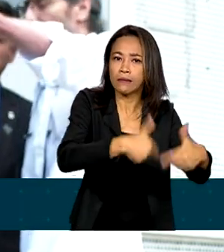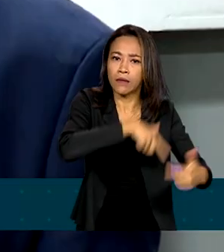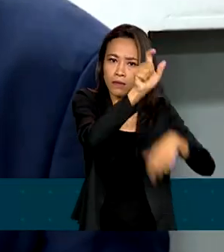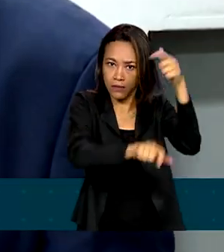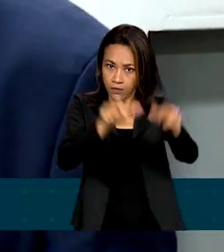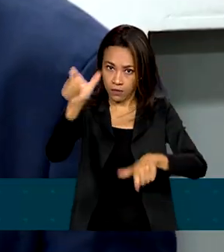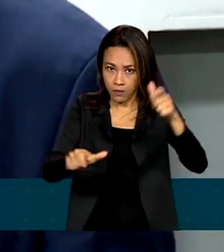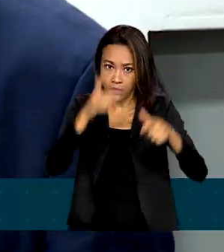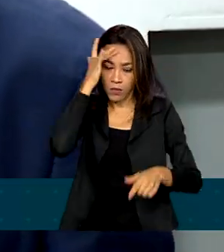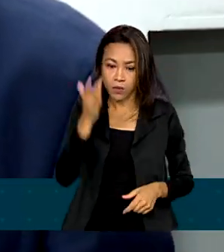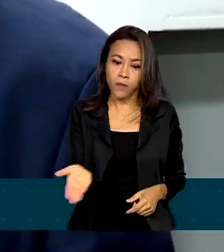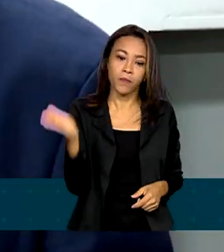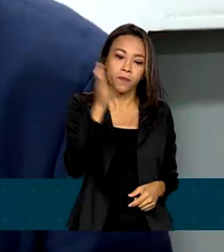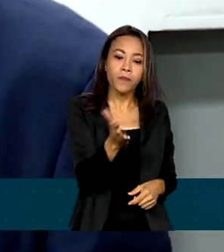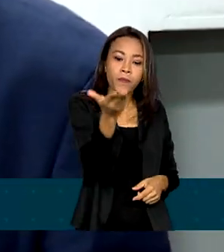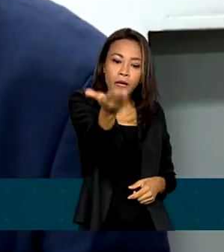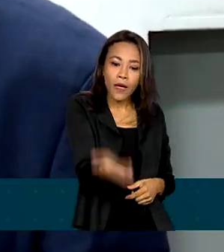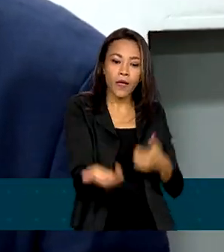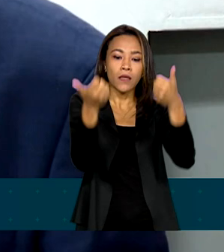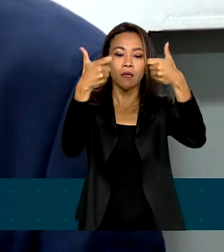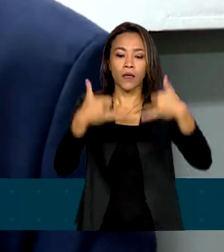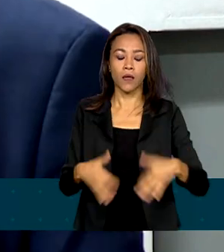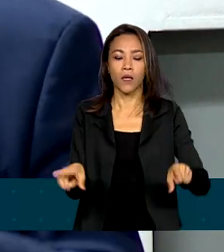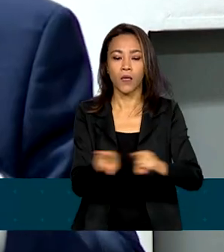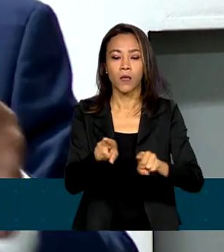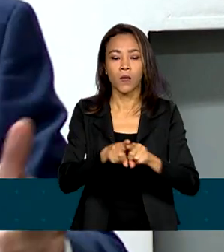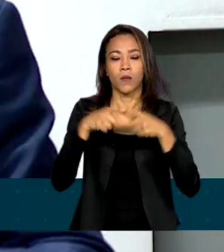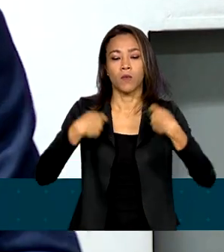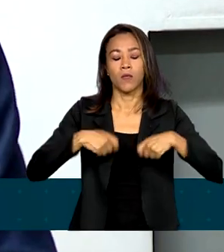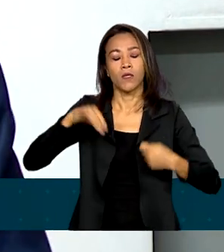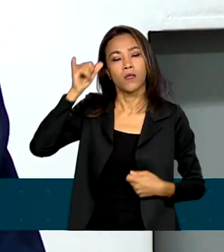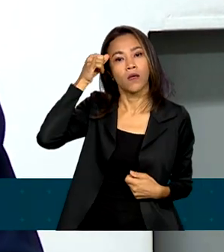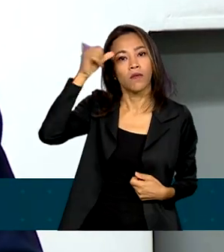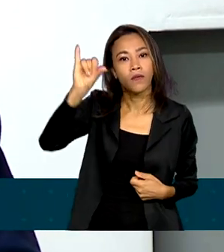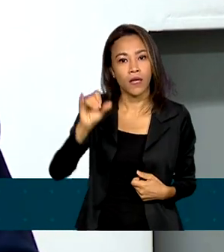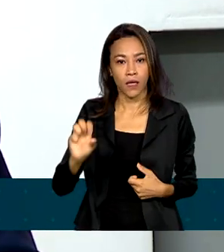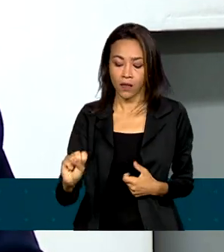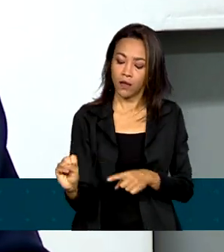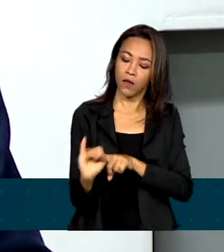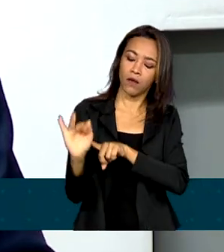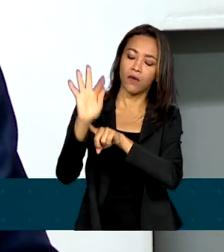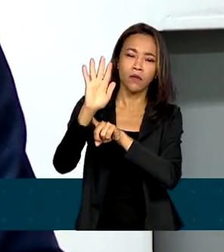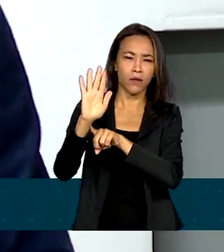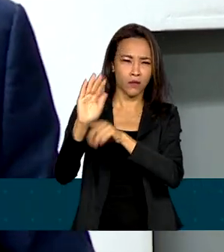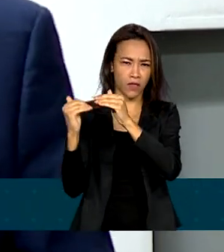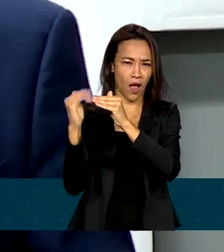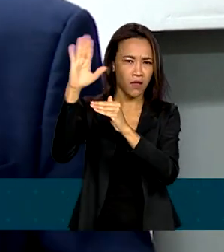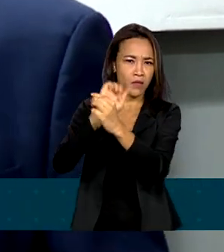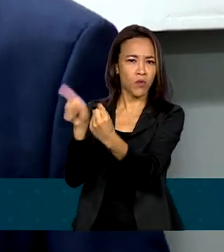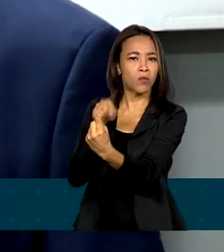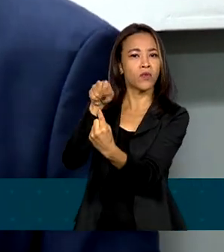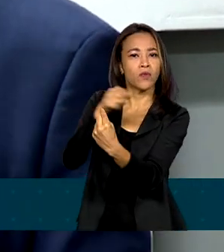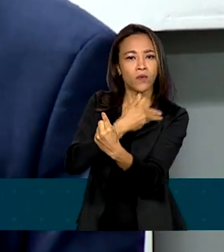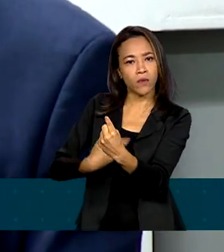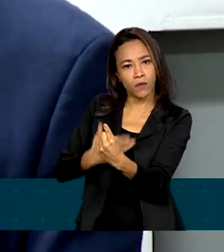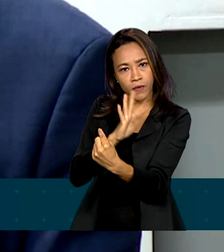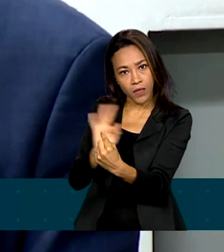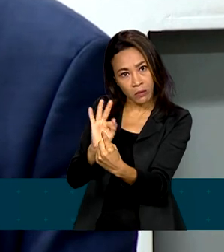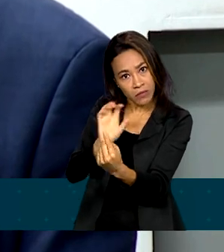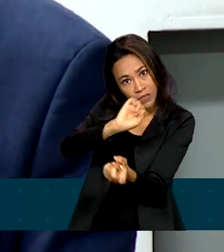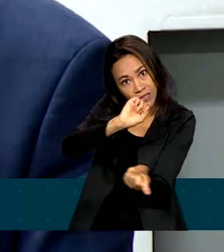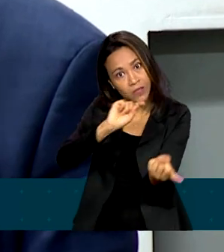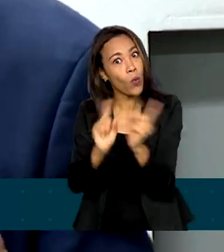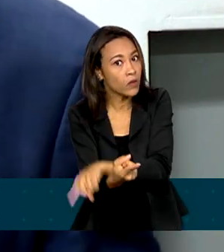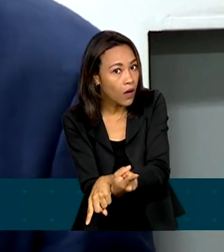população. Alckmin afirmou também que é preciso evitar que a inflação siga acima da meta estabelecida pelo governo federal. Caso